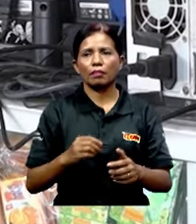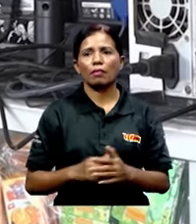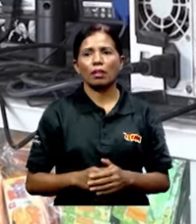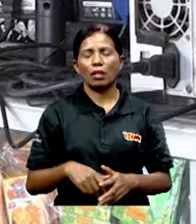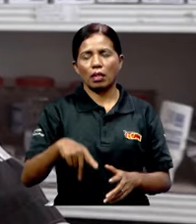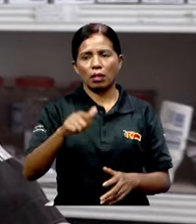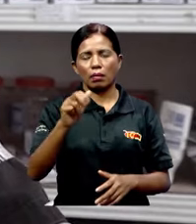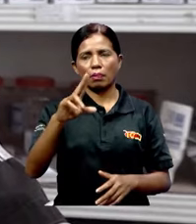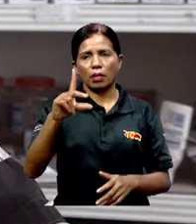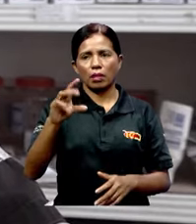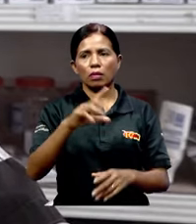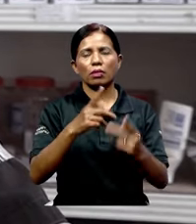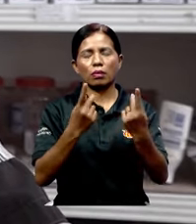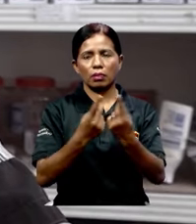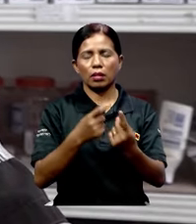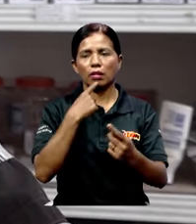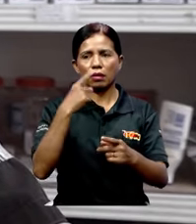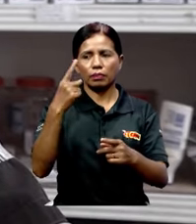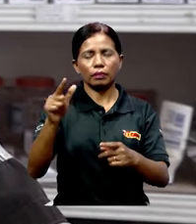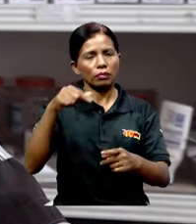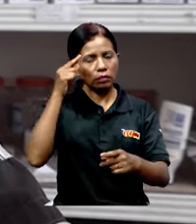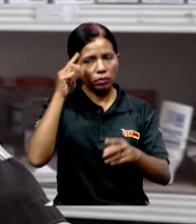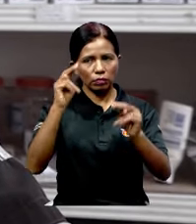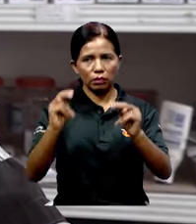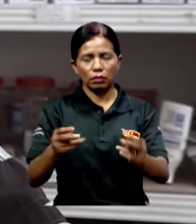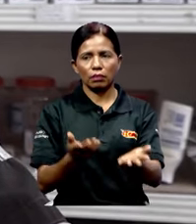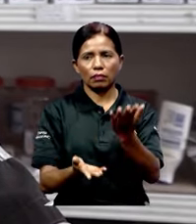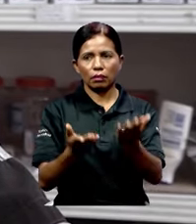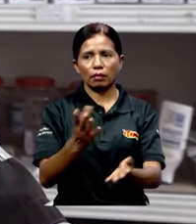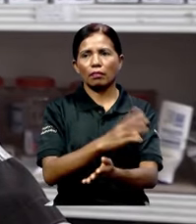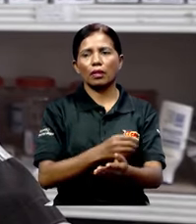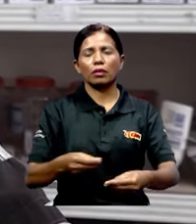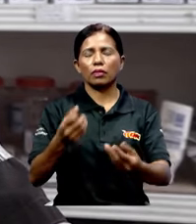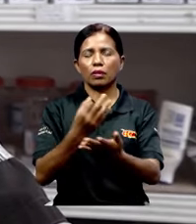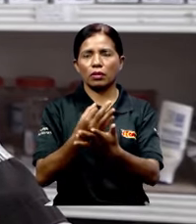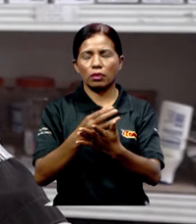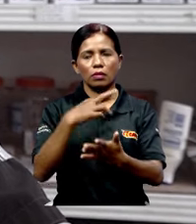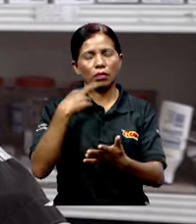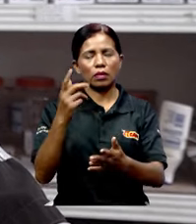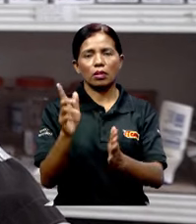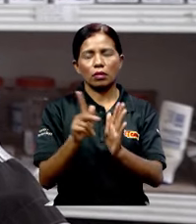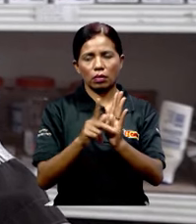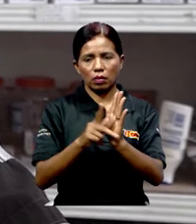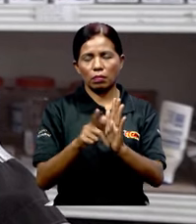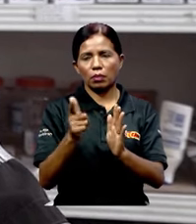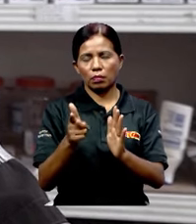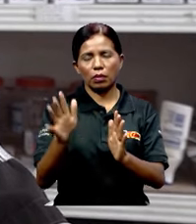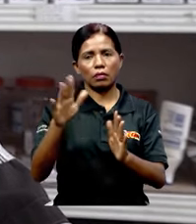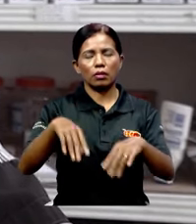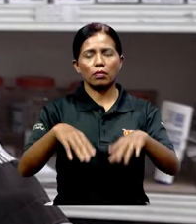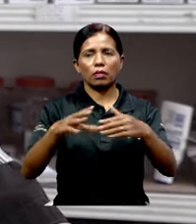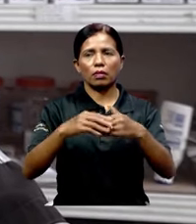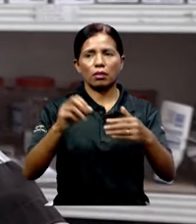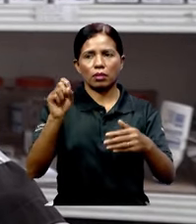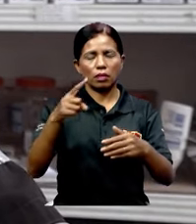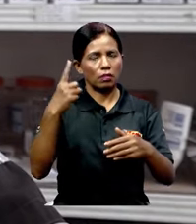Paulo Sarmento, se a empresa Alfa Ateten, governo precisa ter tudo dia antes de subsidia fos quilograma rono resen lima, a tufan ho folin dólar sanu